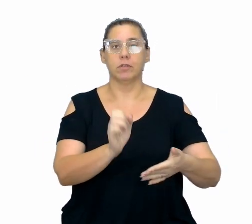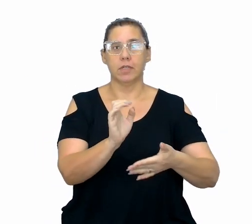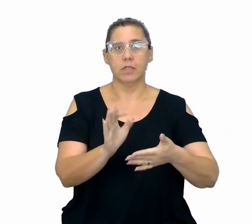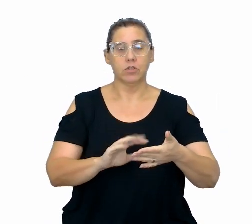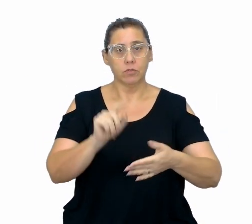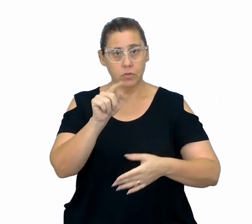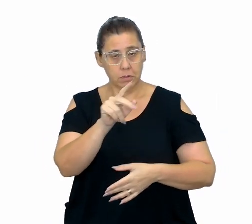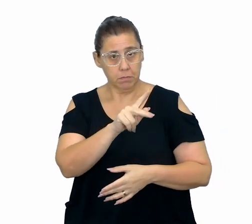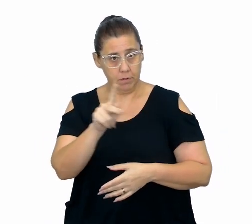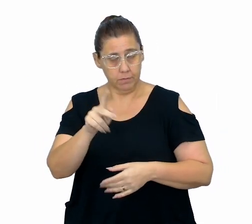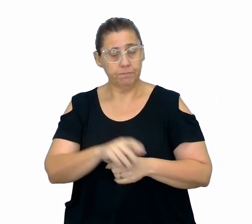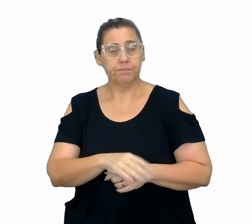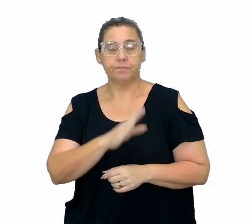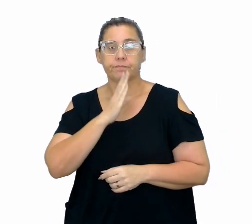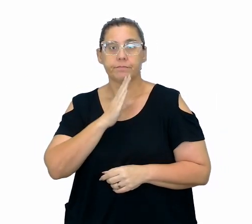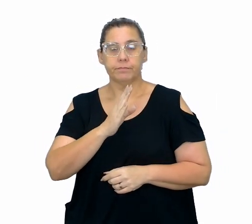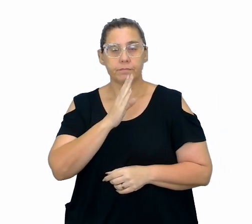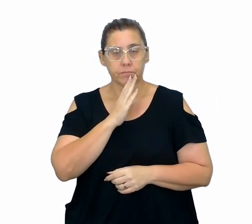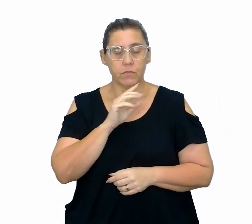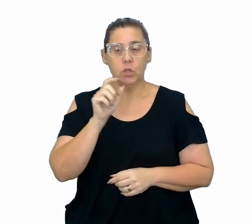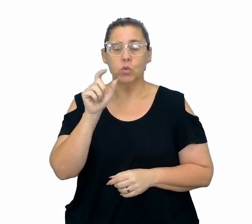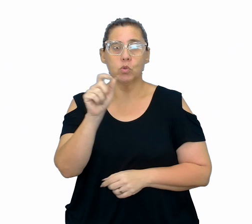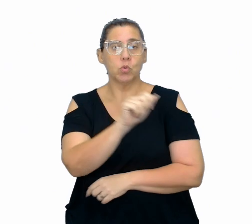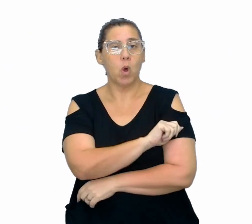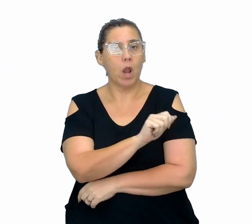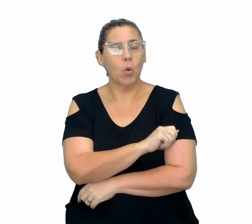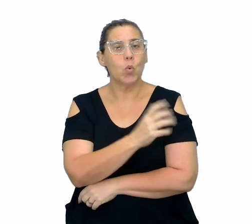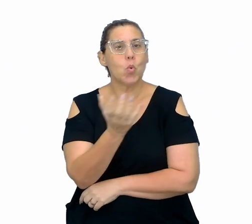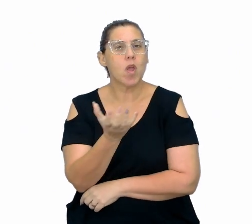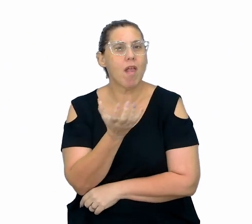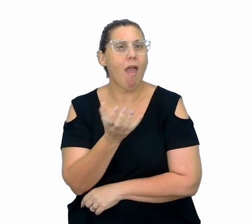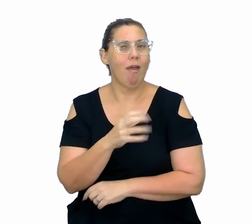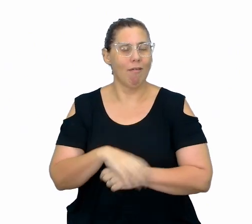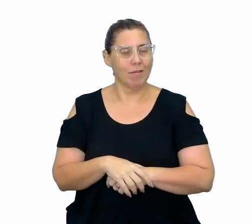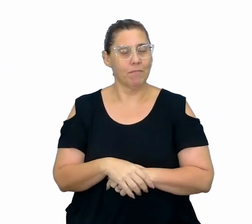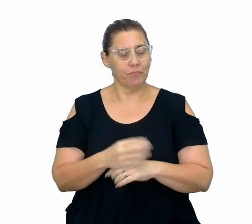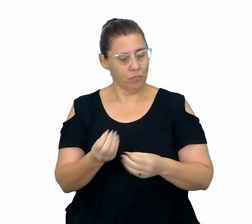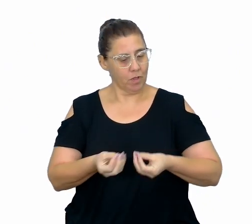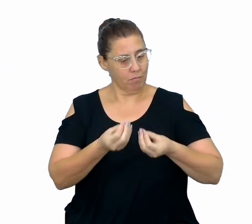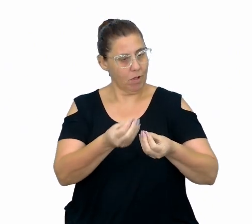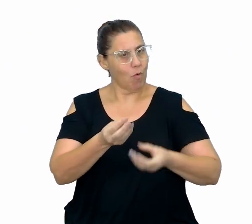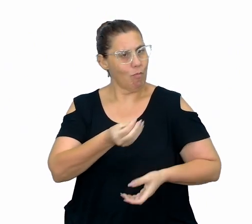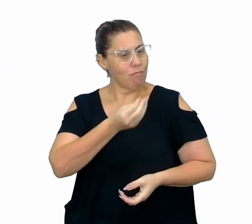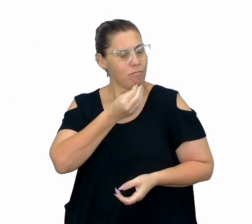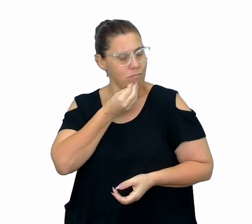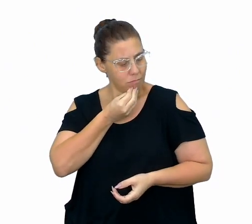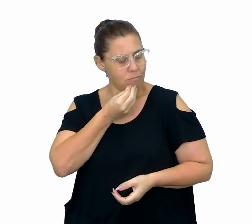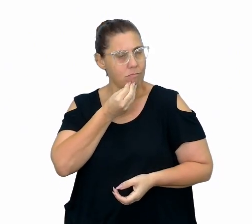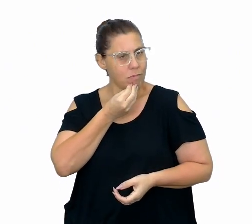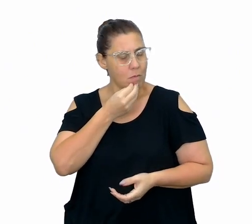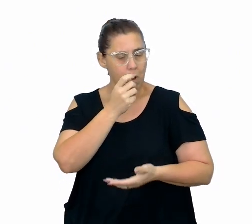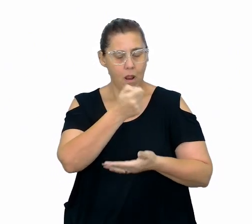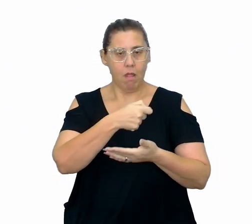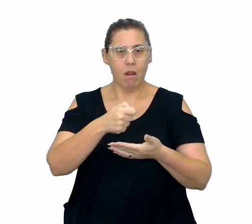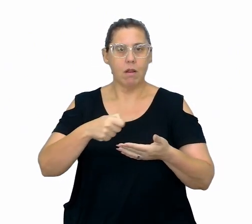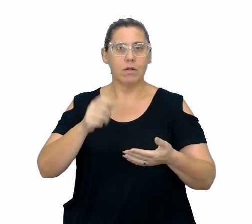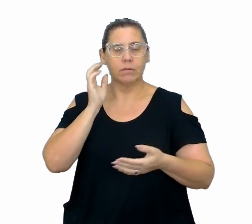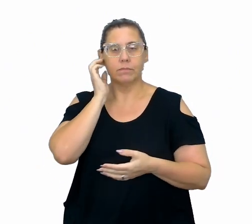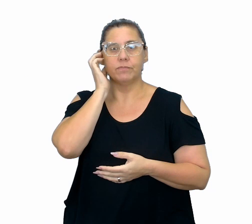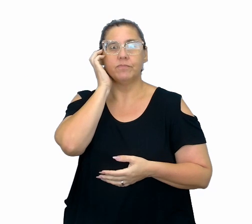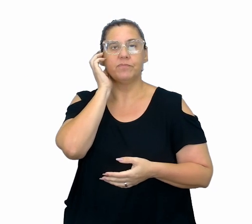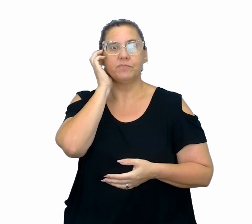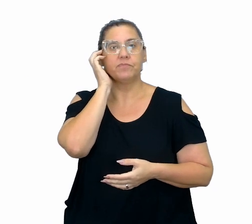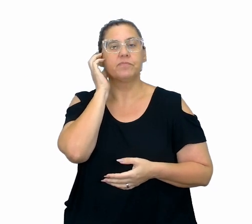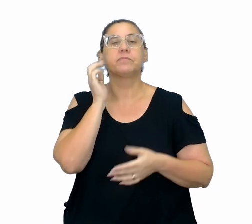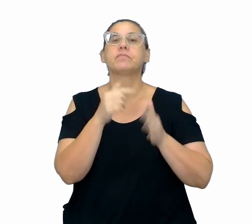você, professor, conheça as preferências do seu estudante. E ofereça oportunidade para que escrevam por si mesmo,